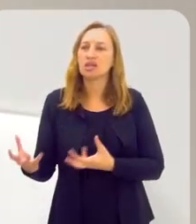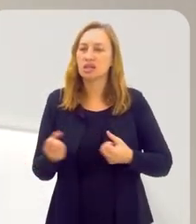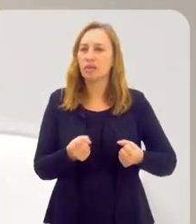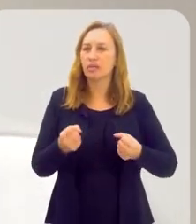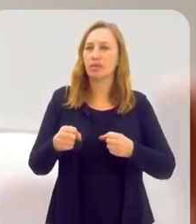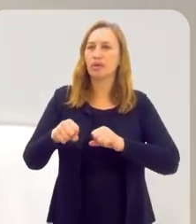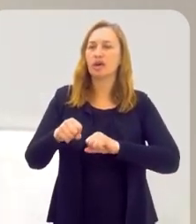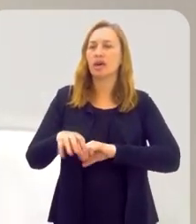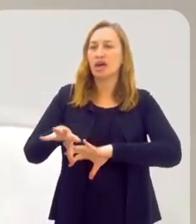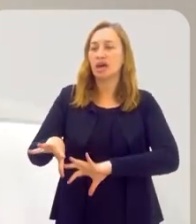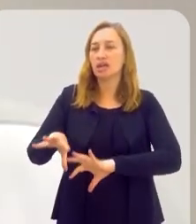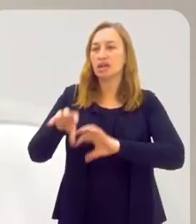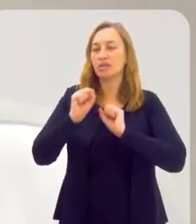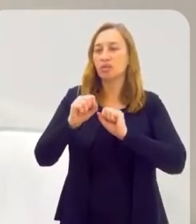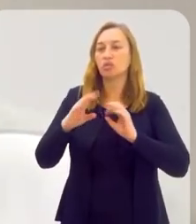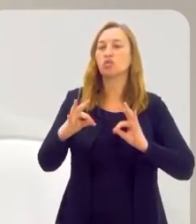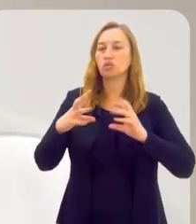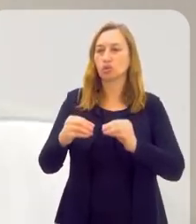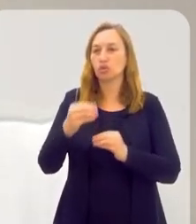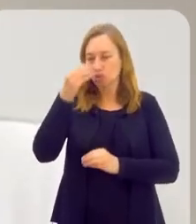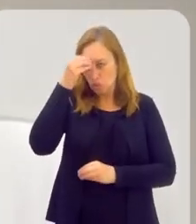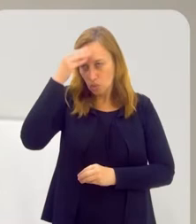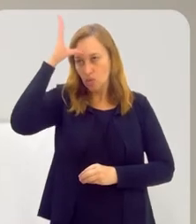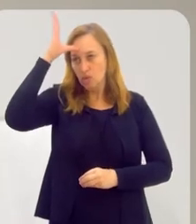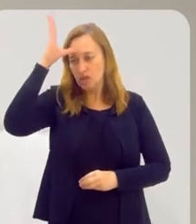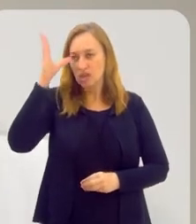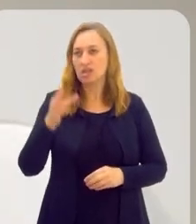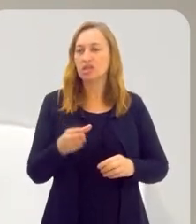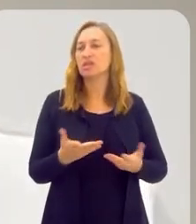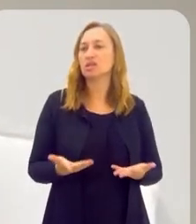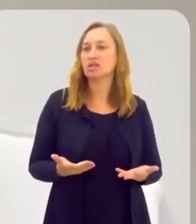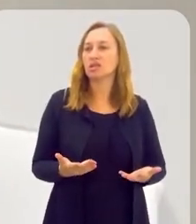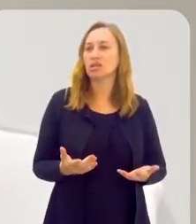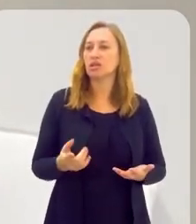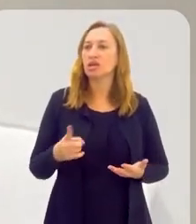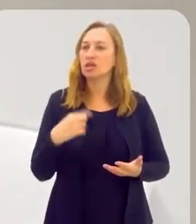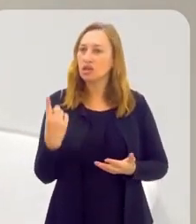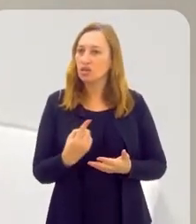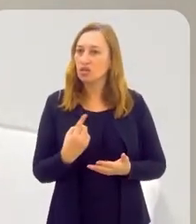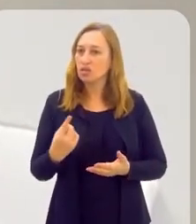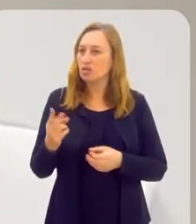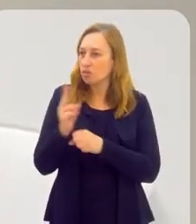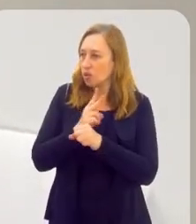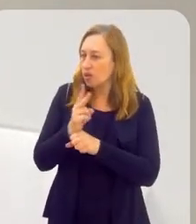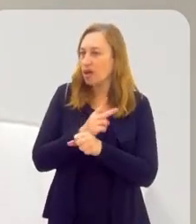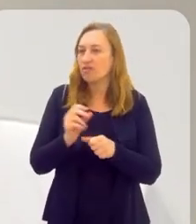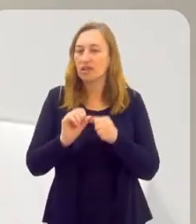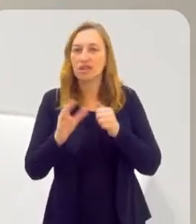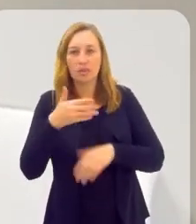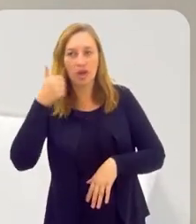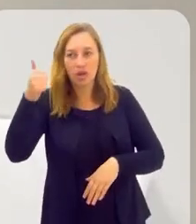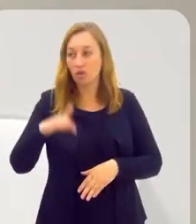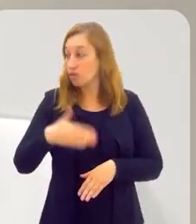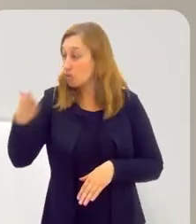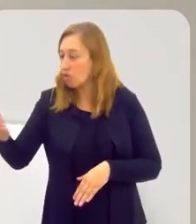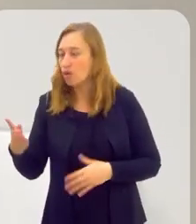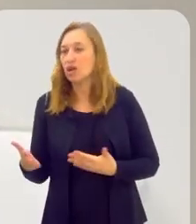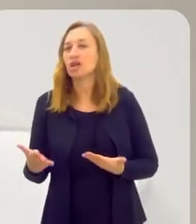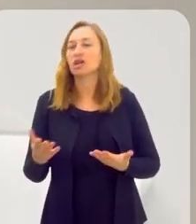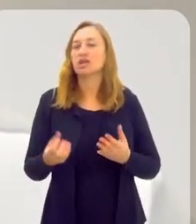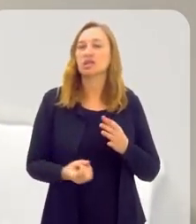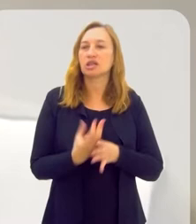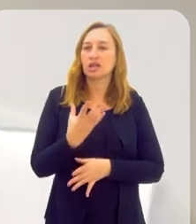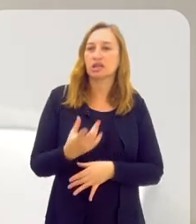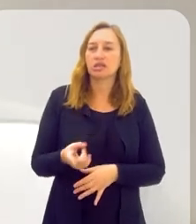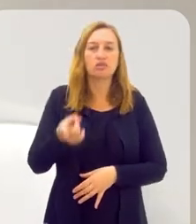que o conhecimento que eles ganham na sala de aula é um conhecimento coerente com aquilo que depois nós lá fora vamos procurando fazer. E, portanto, essa